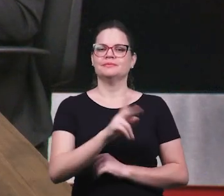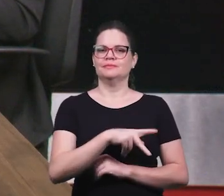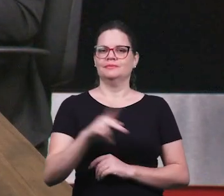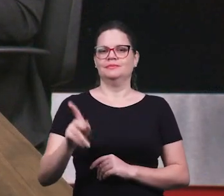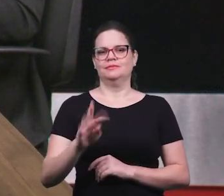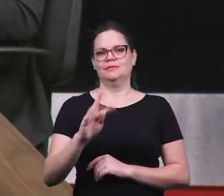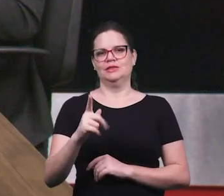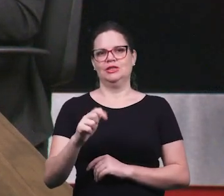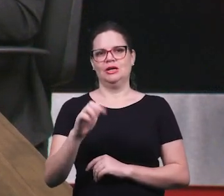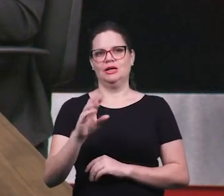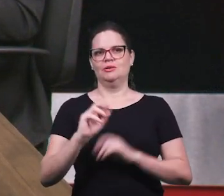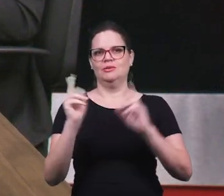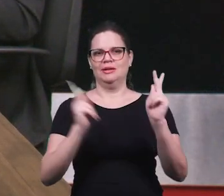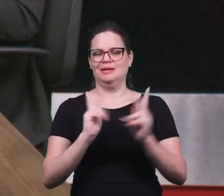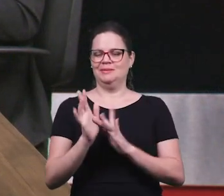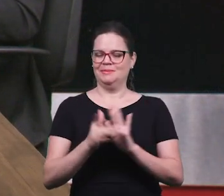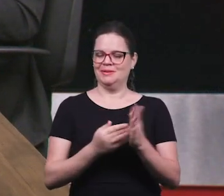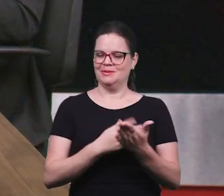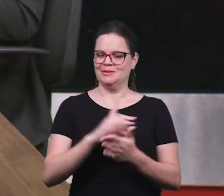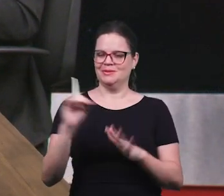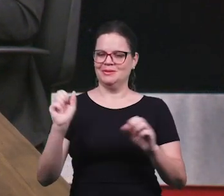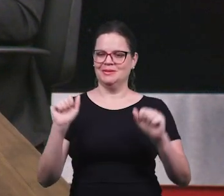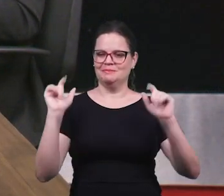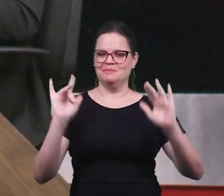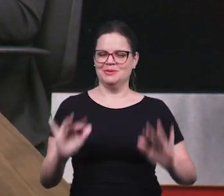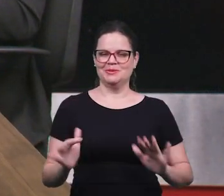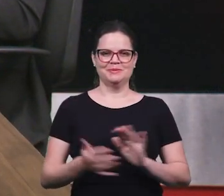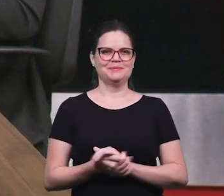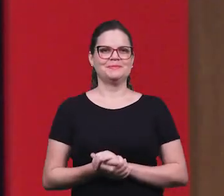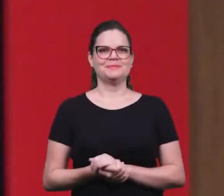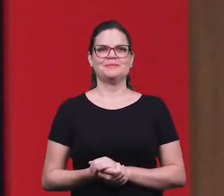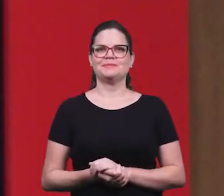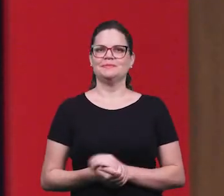Senhor, professor Tiago Costa. Paz do Senhor, Deus abençoe. Até a próxima.